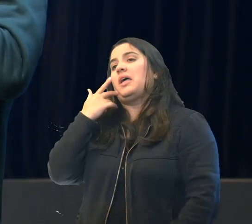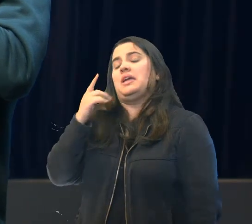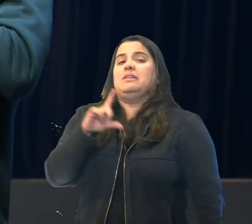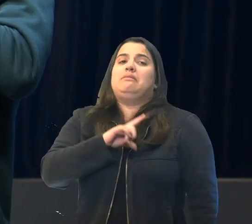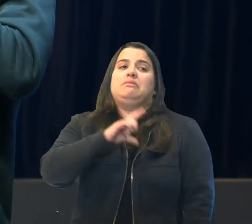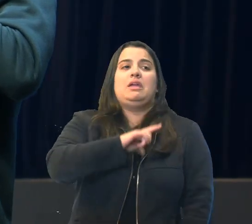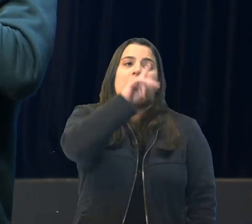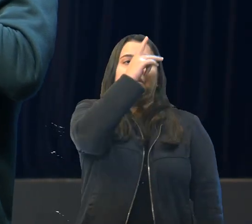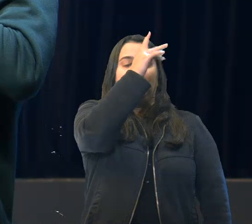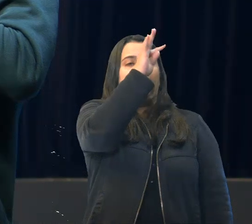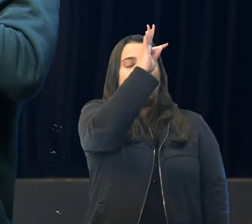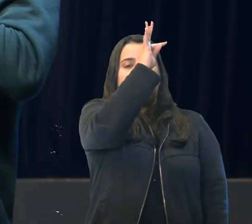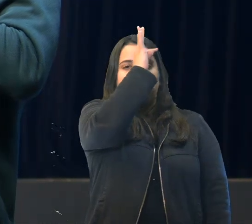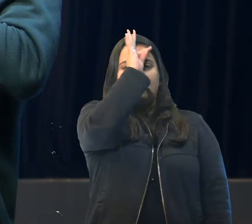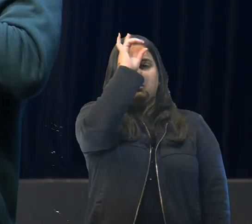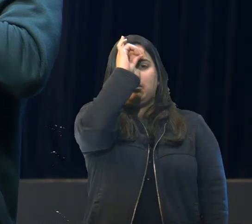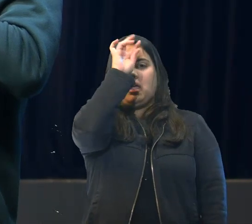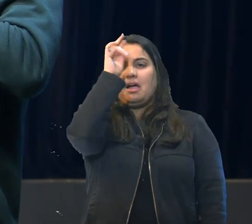TDAH.